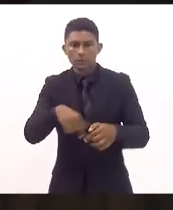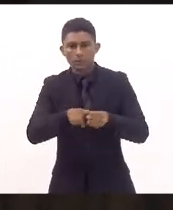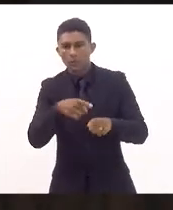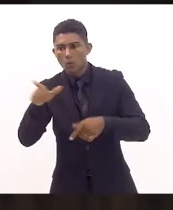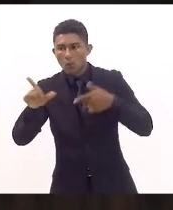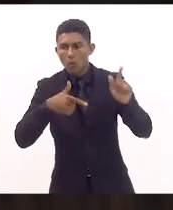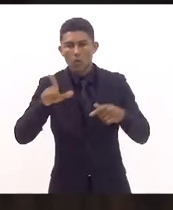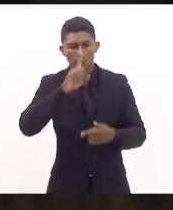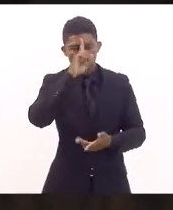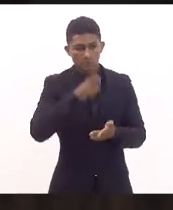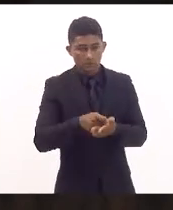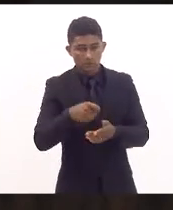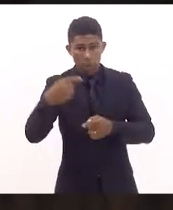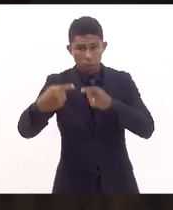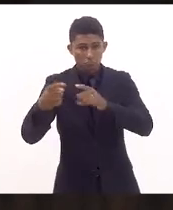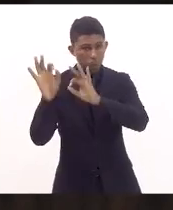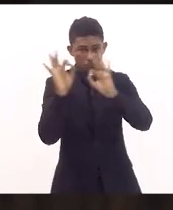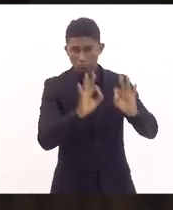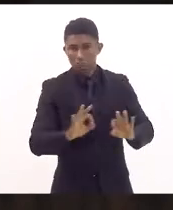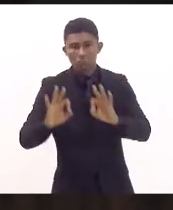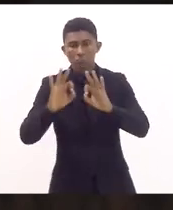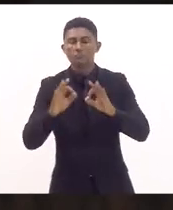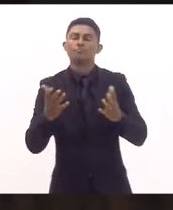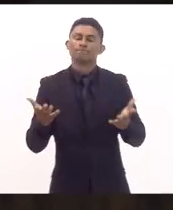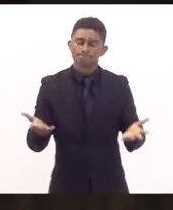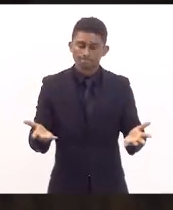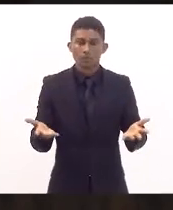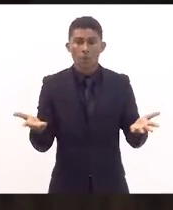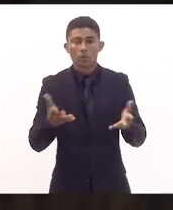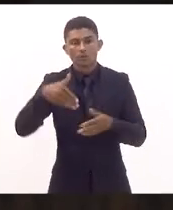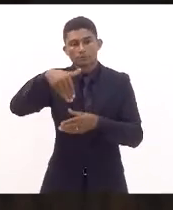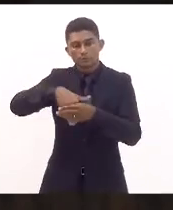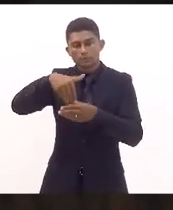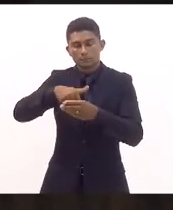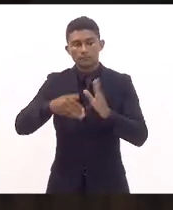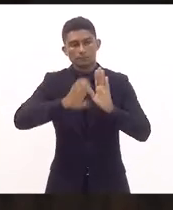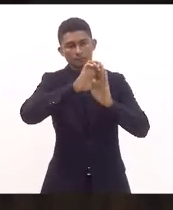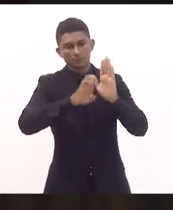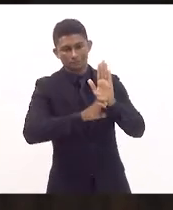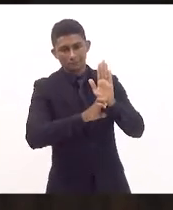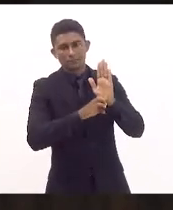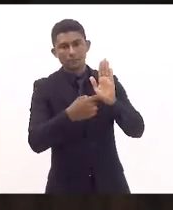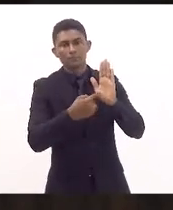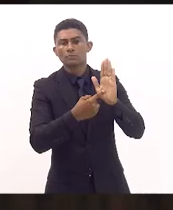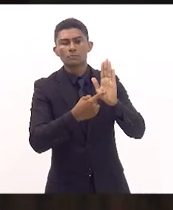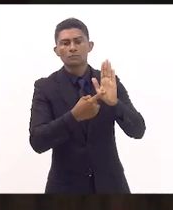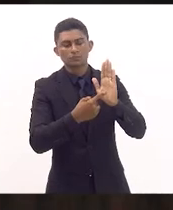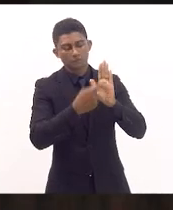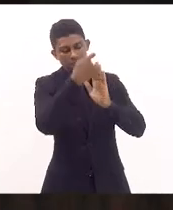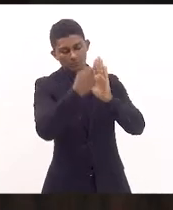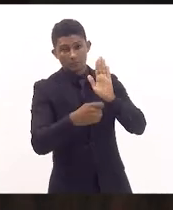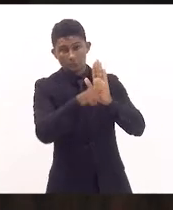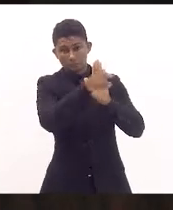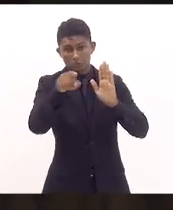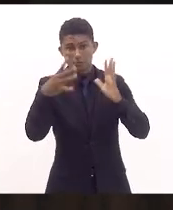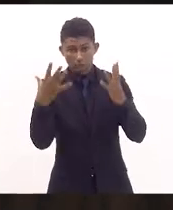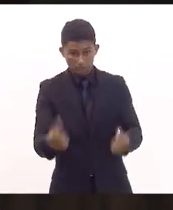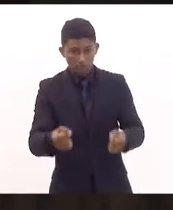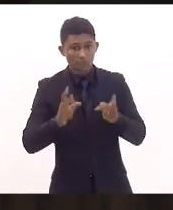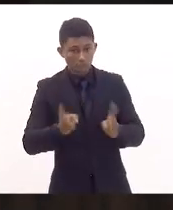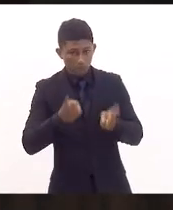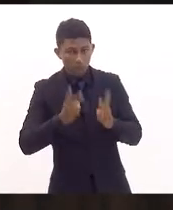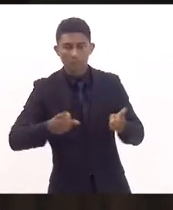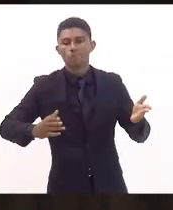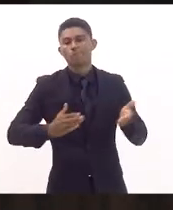Em discussão, não havendo quem queira discutir, encerrada a discussão. Em votação, a emenda de redação. Os senhores que aprovam, permaneçam como